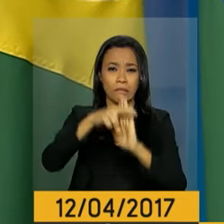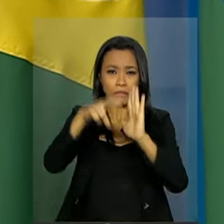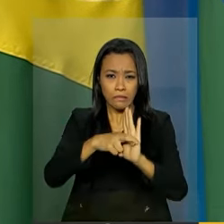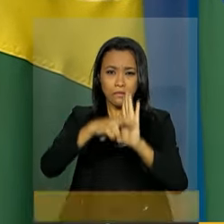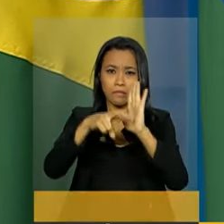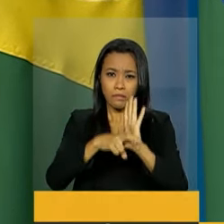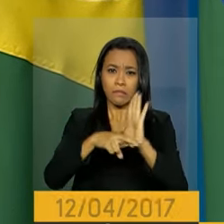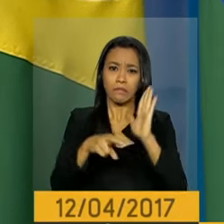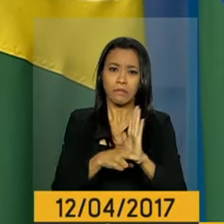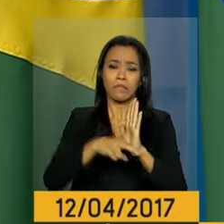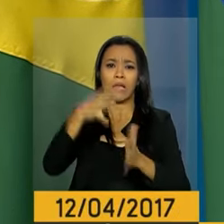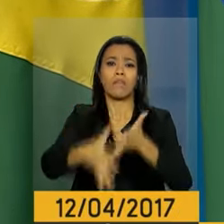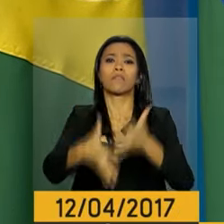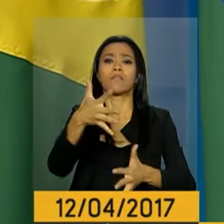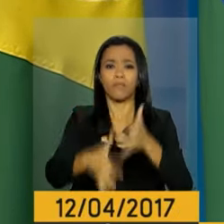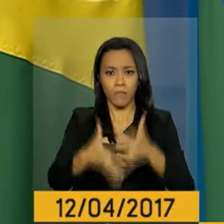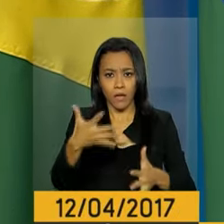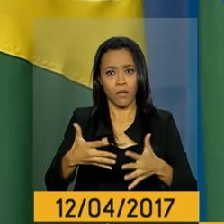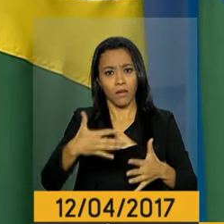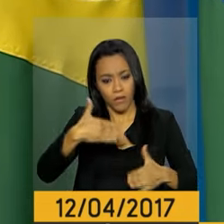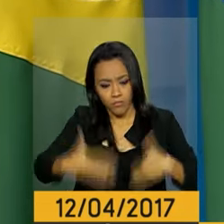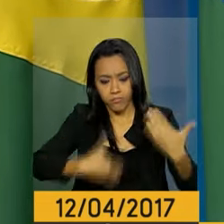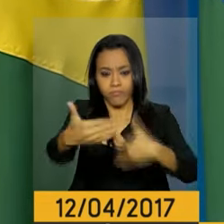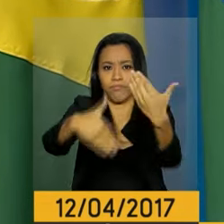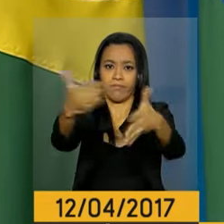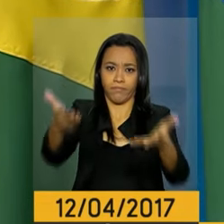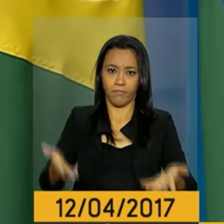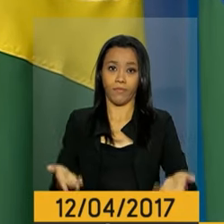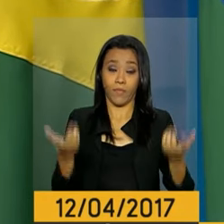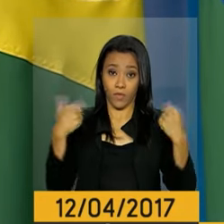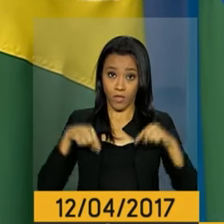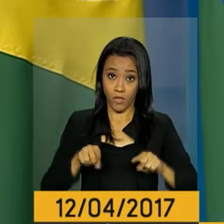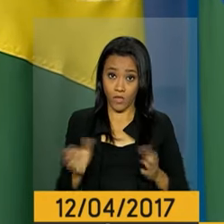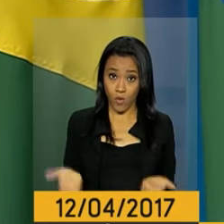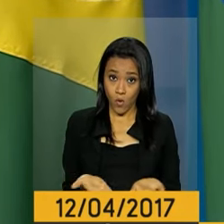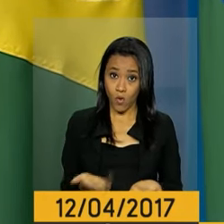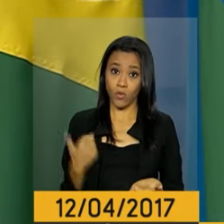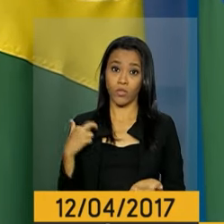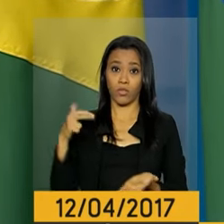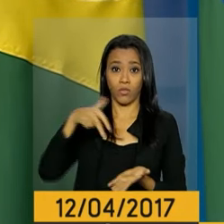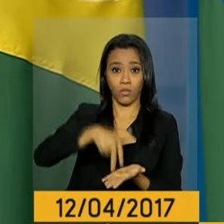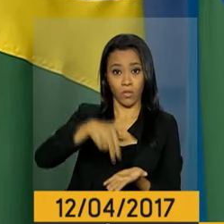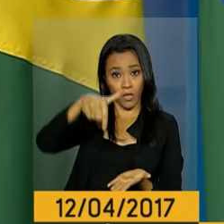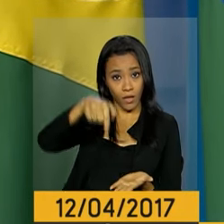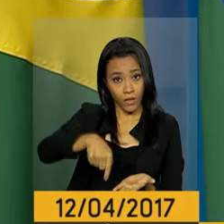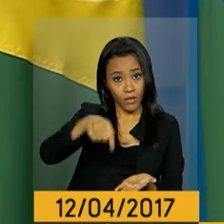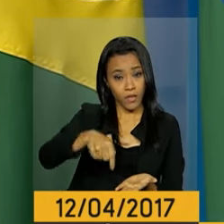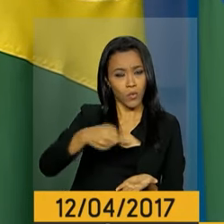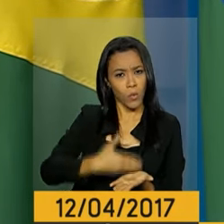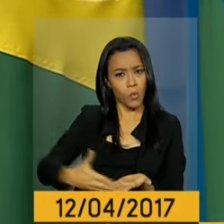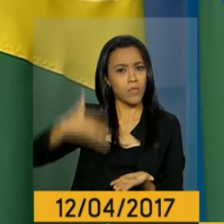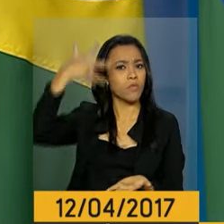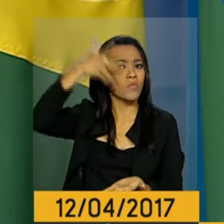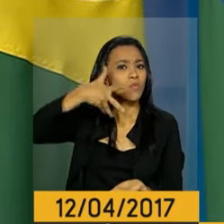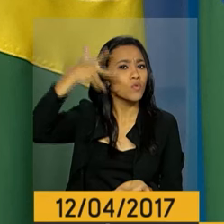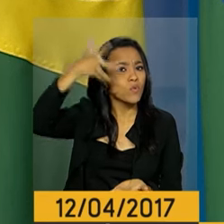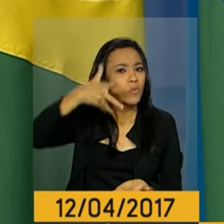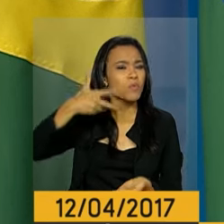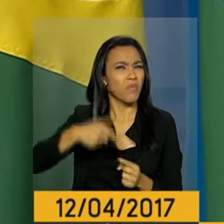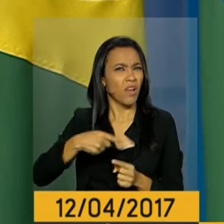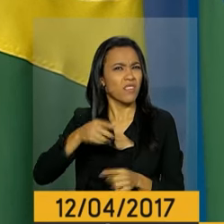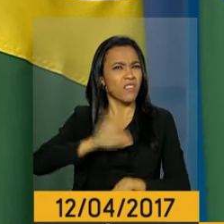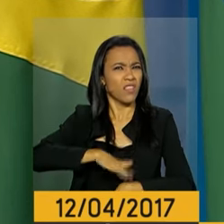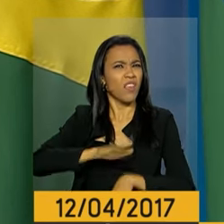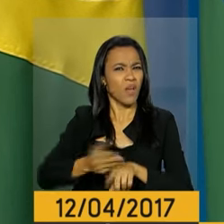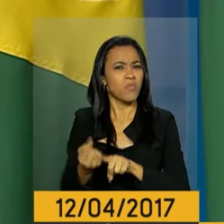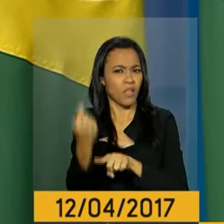desburocratizando para cumprir esses pressupostos que eu anunciei Logo no início da minha fala mas há tempos atrás eu